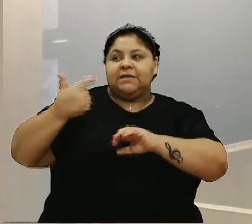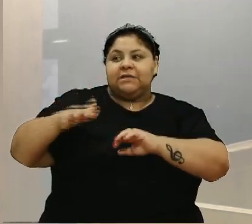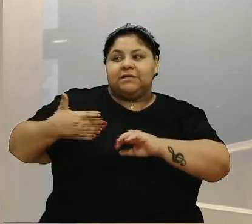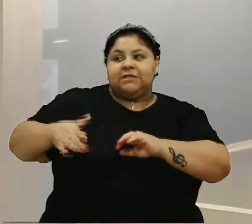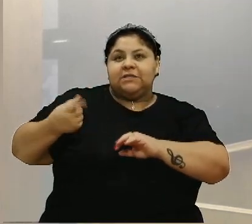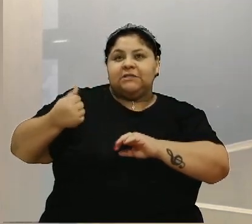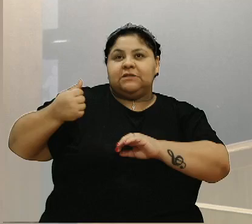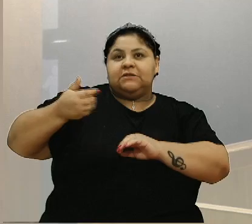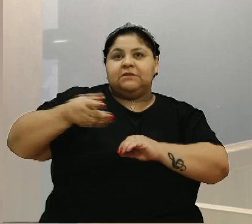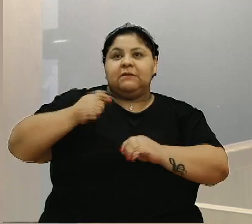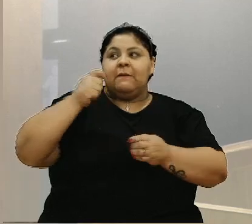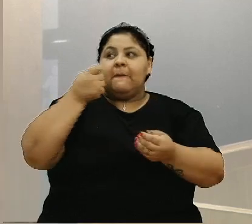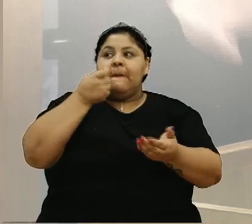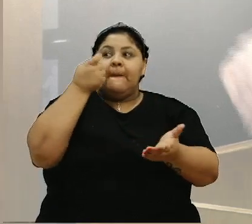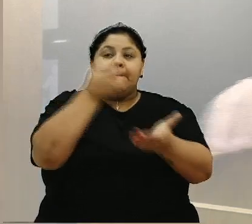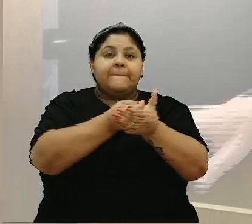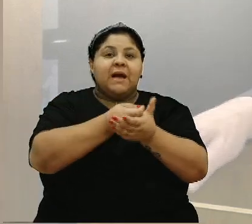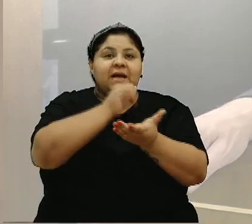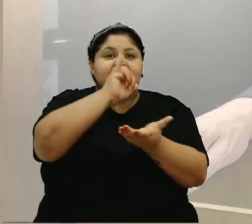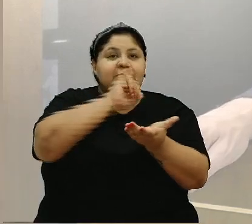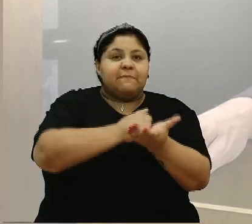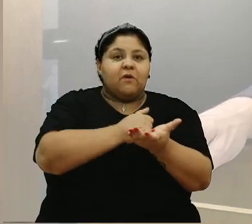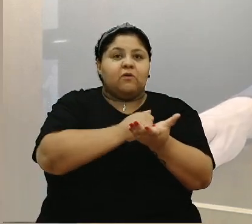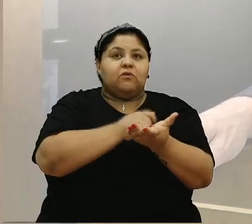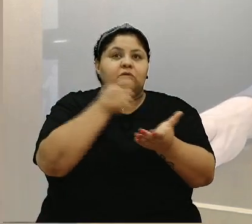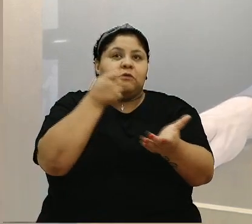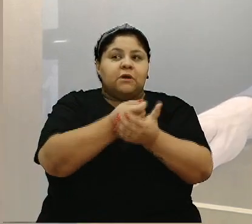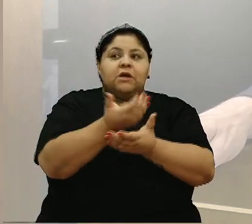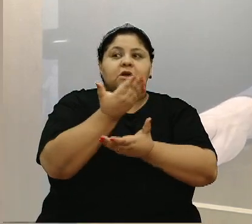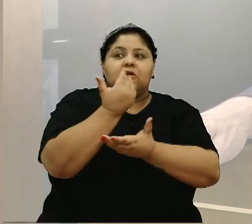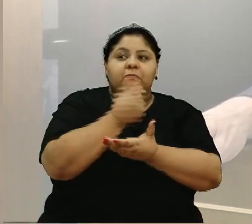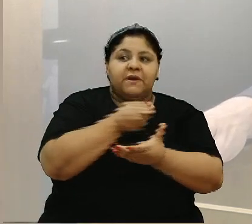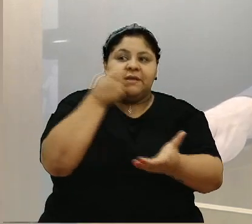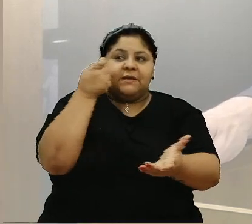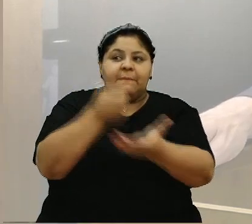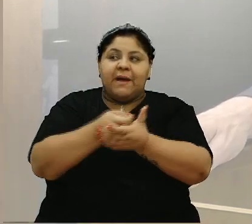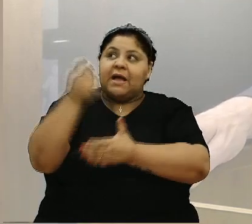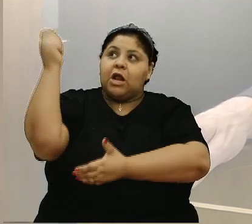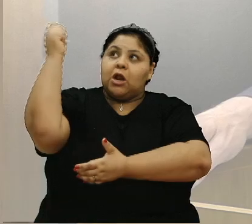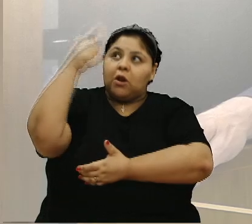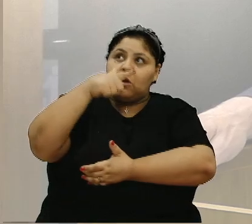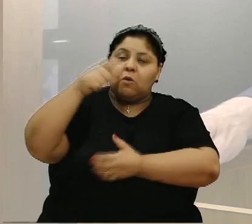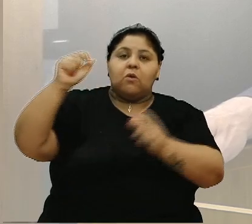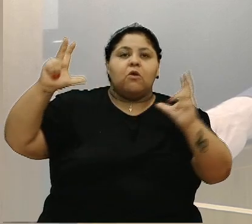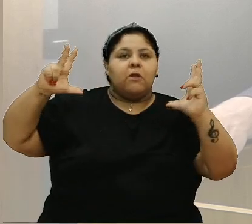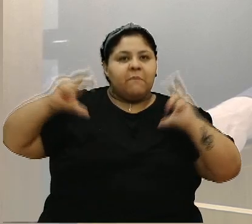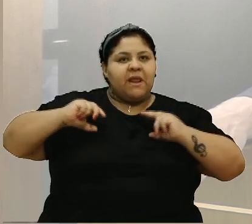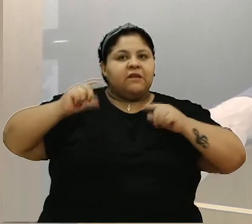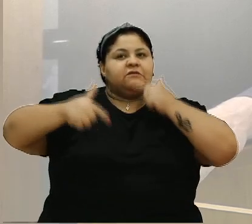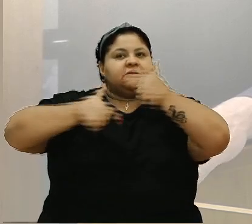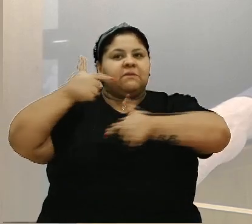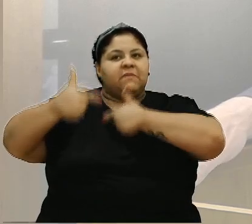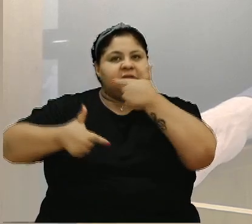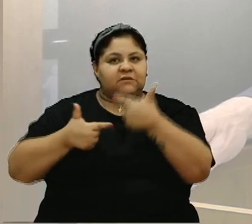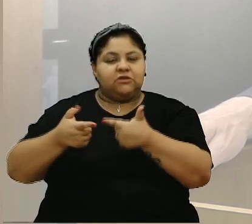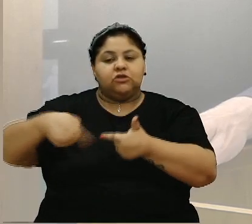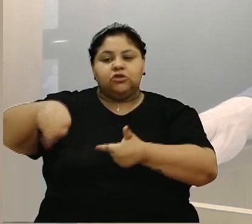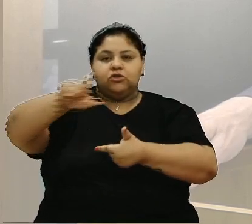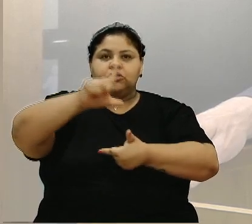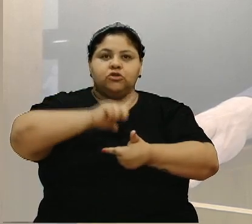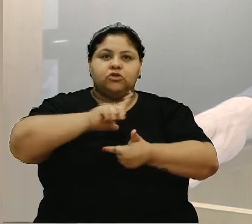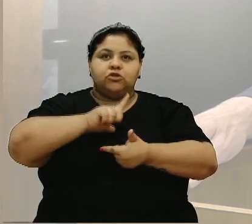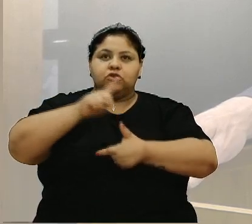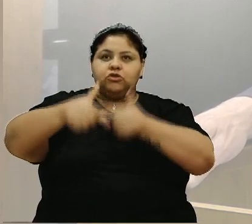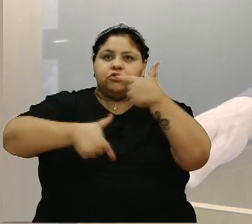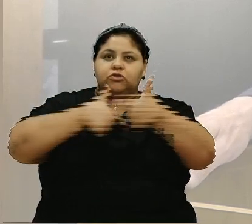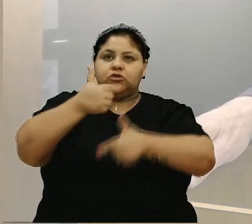impostos na hora que compra comida, na hora que paga a luz, e eles merecem esse serviço. Nós teríamos que ter